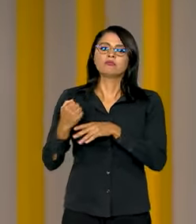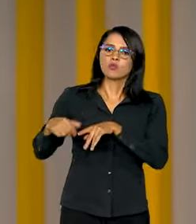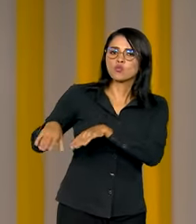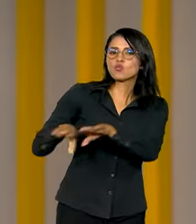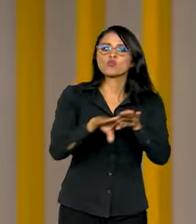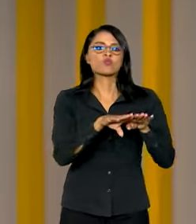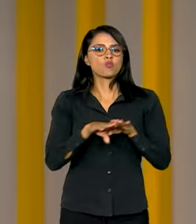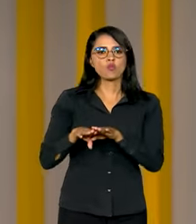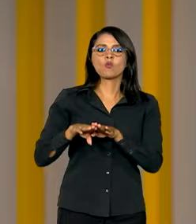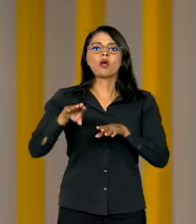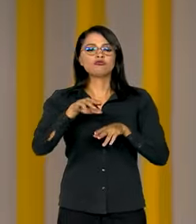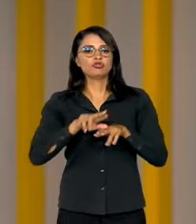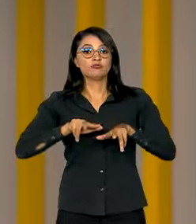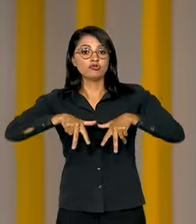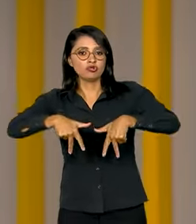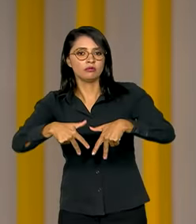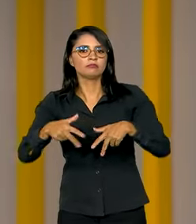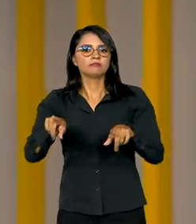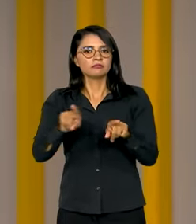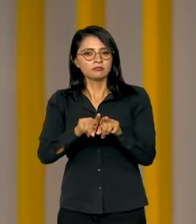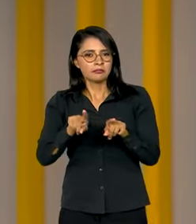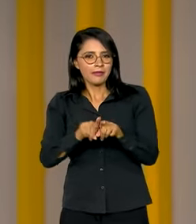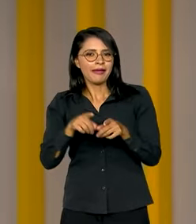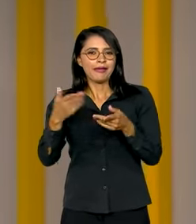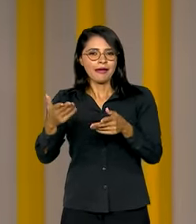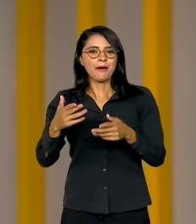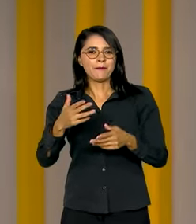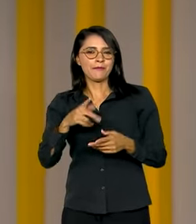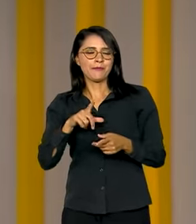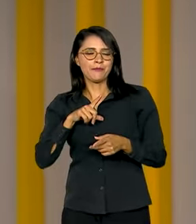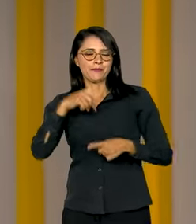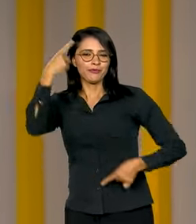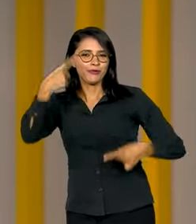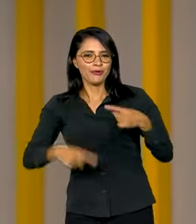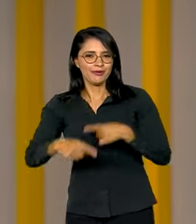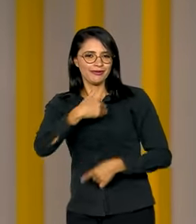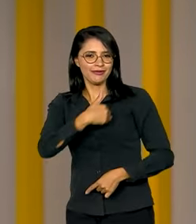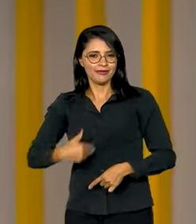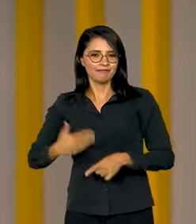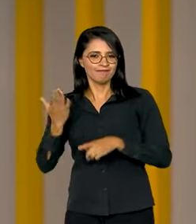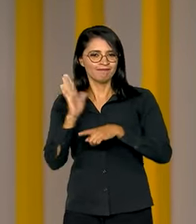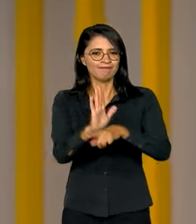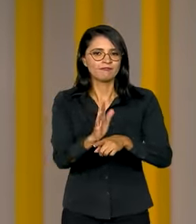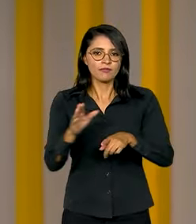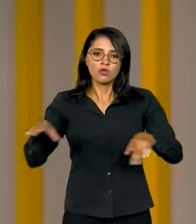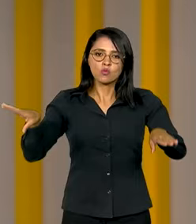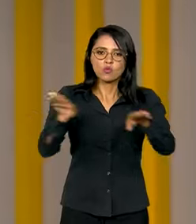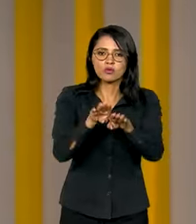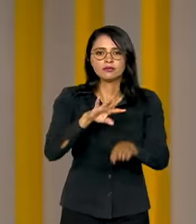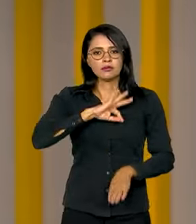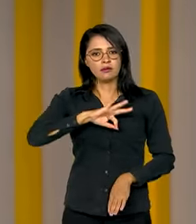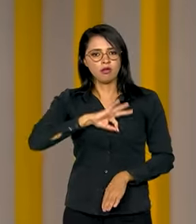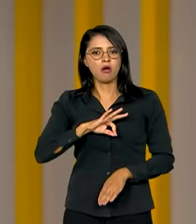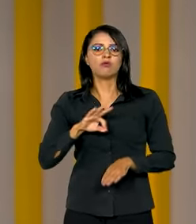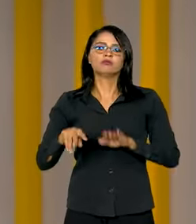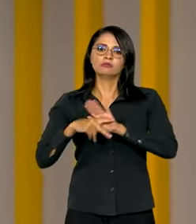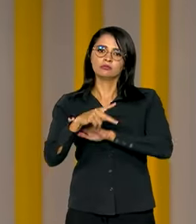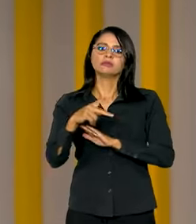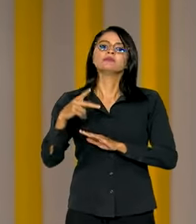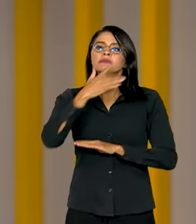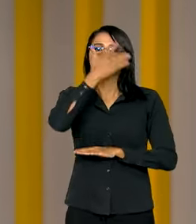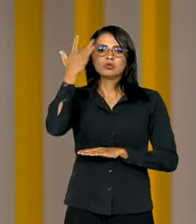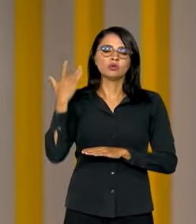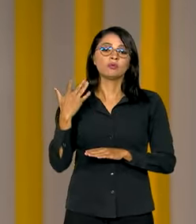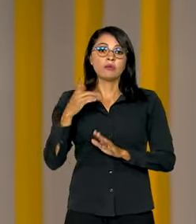de gênero. E as políticas públicas nessa área devem contribuir também para a igualdade salarial entre as pessoas. Uma lei sancionada